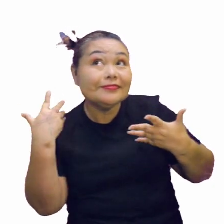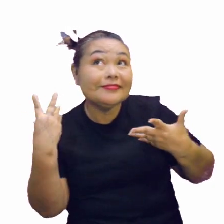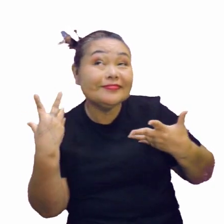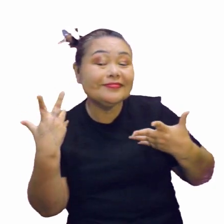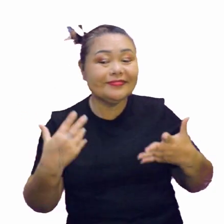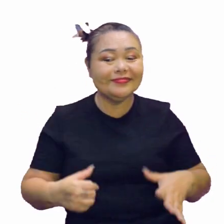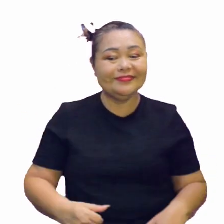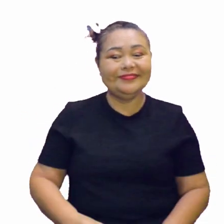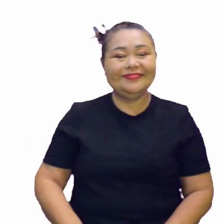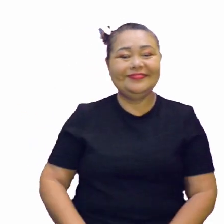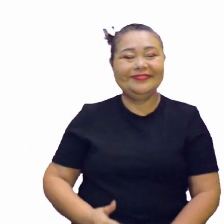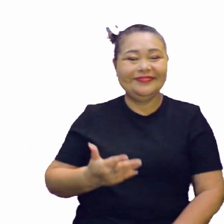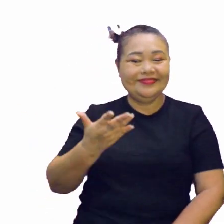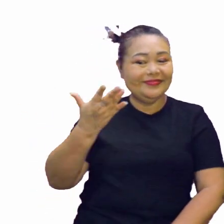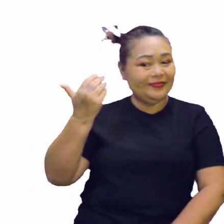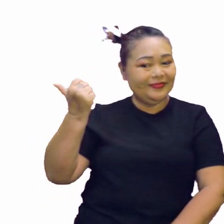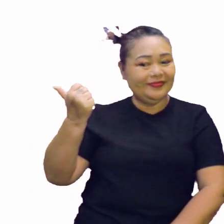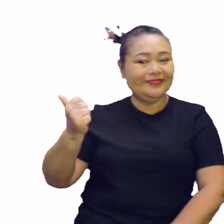Vamos lá.